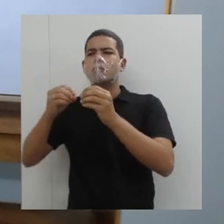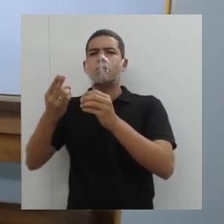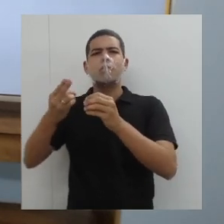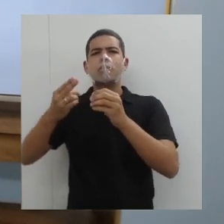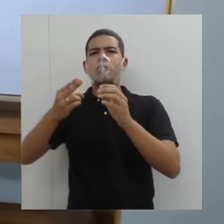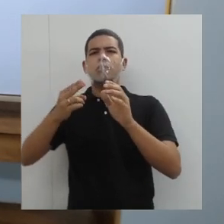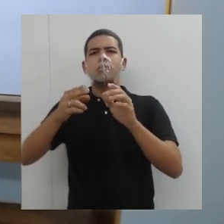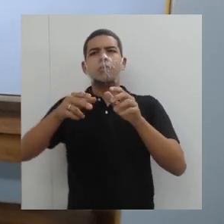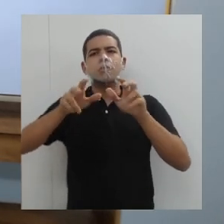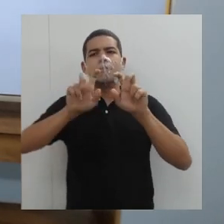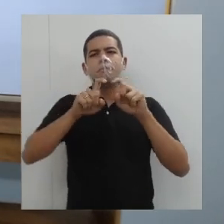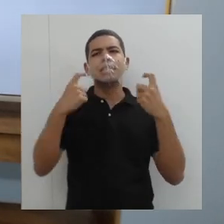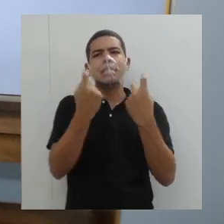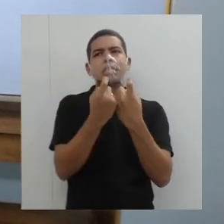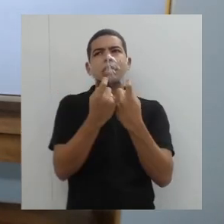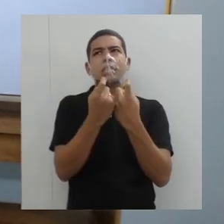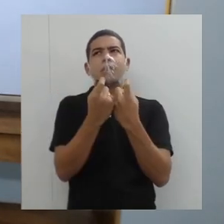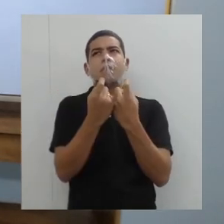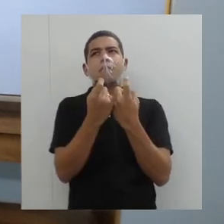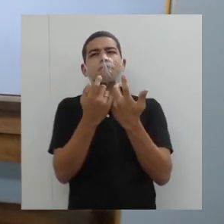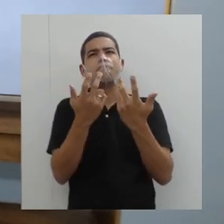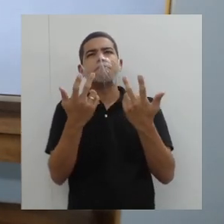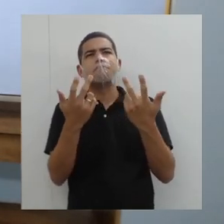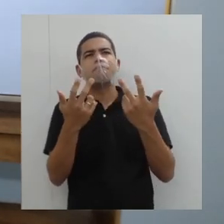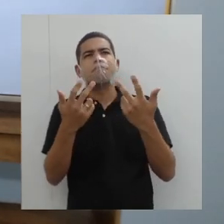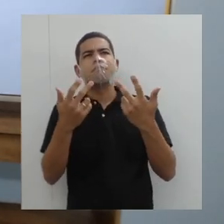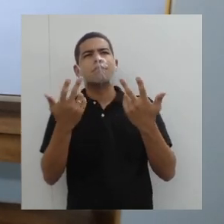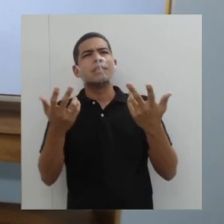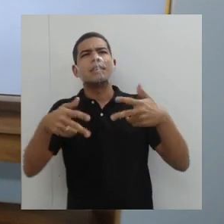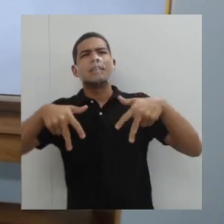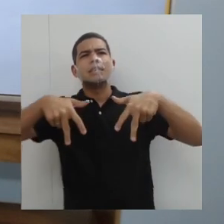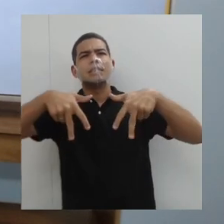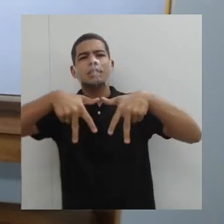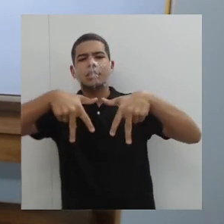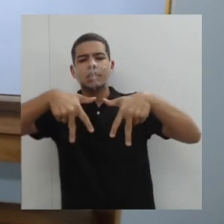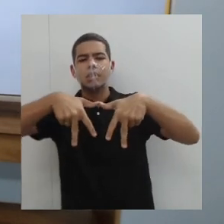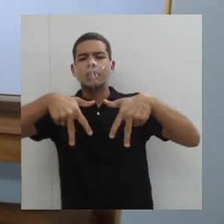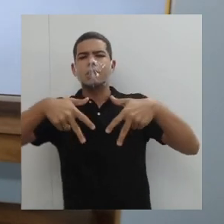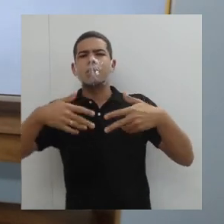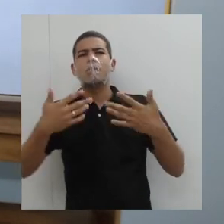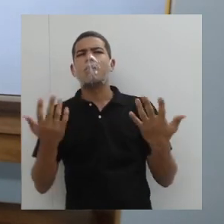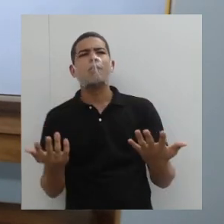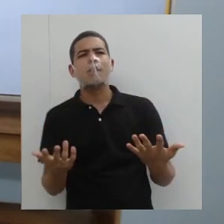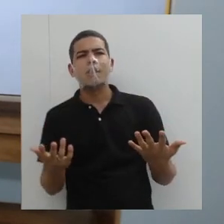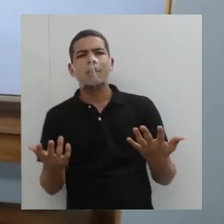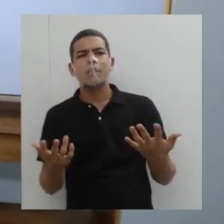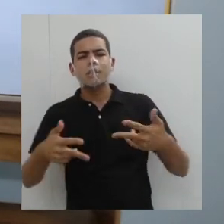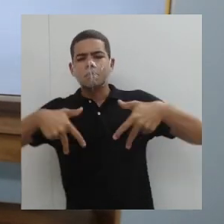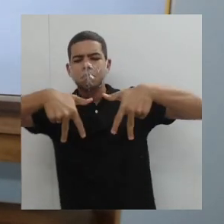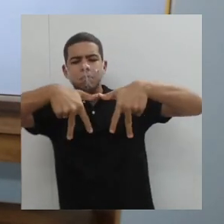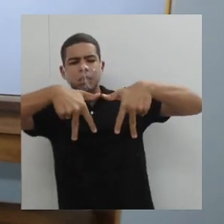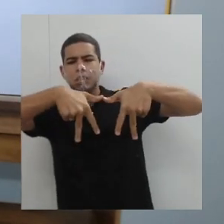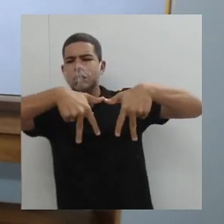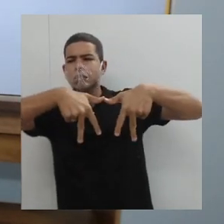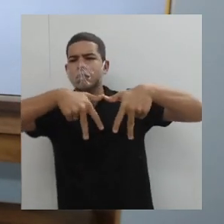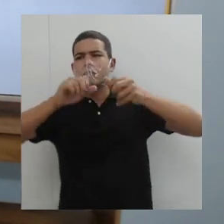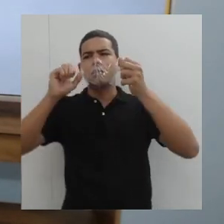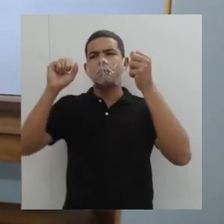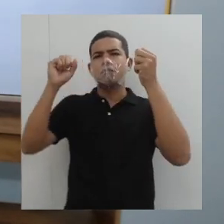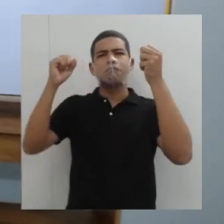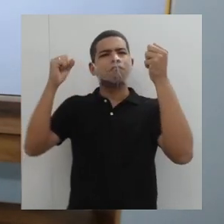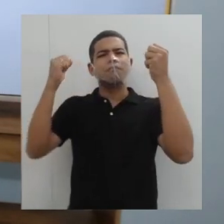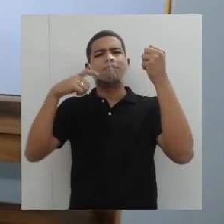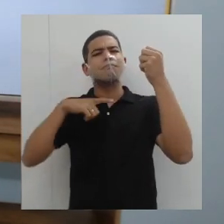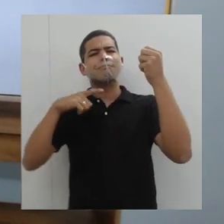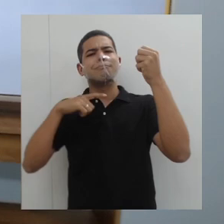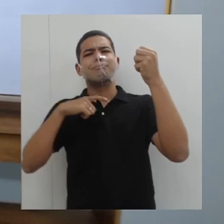que questionaram assim, mas Hugo, por que a gente está falando sobre sexo e sobre gênero em educação física? O que é que tem a ver sexo e gênero com educação física?